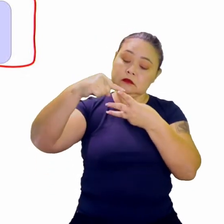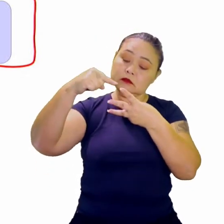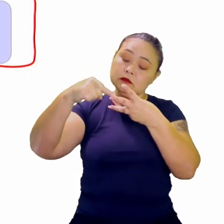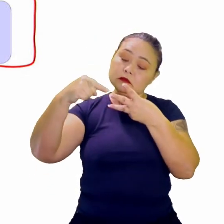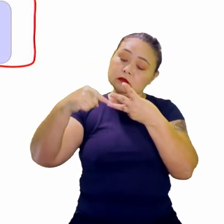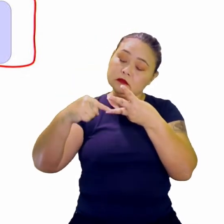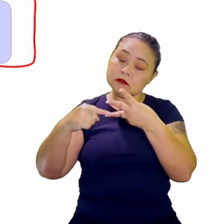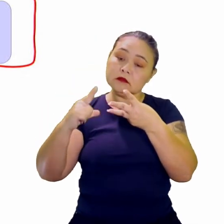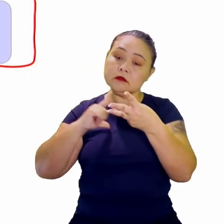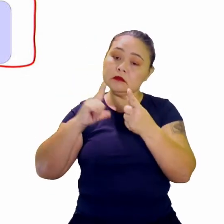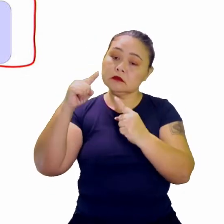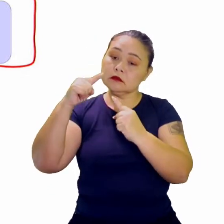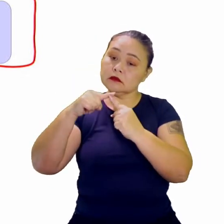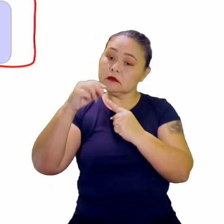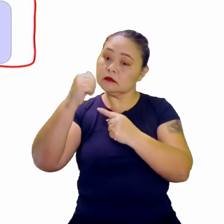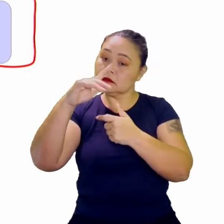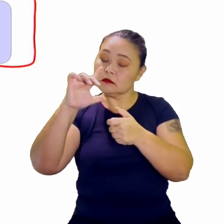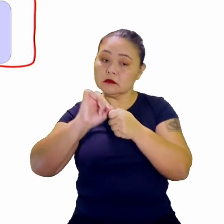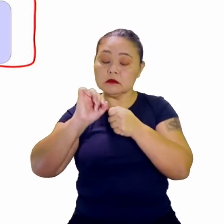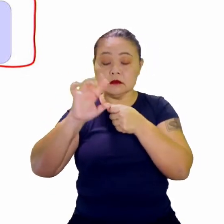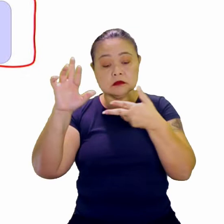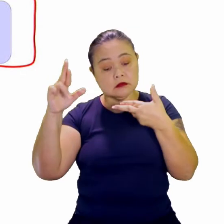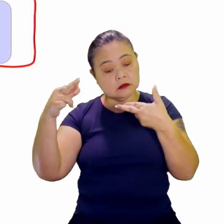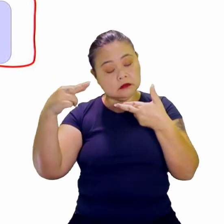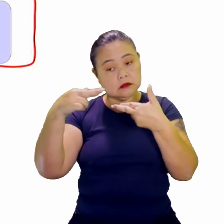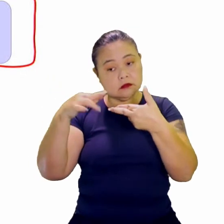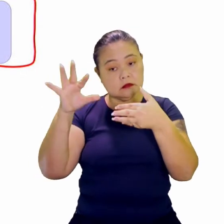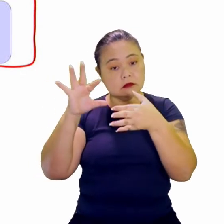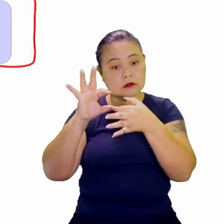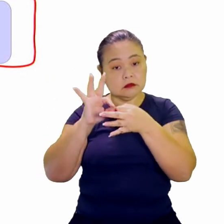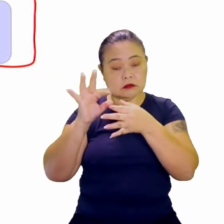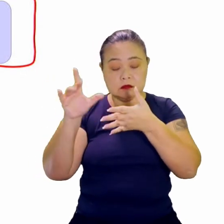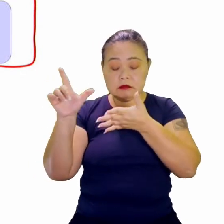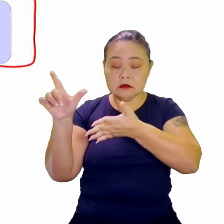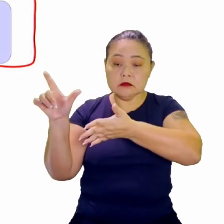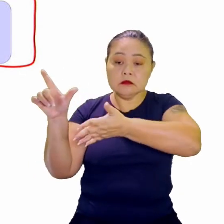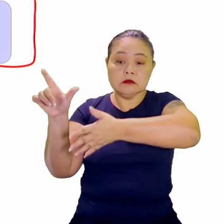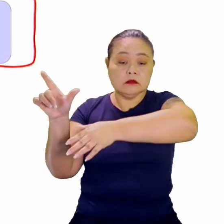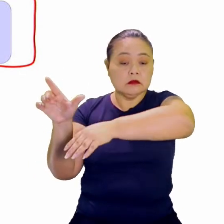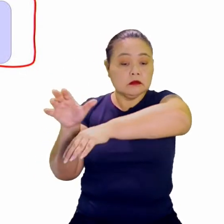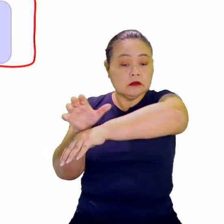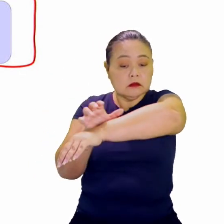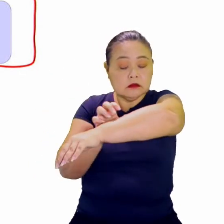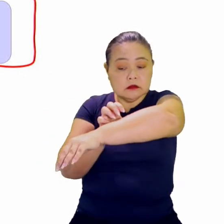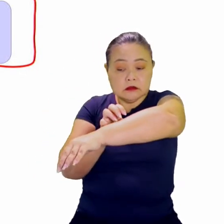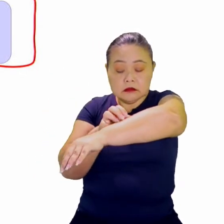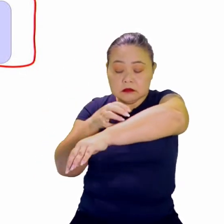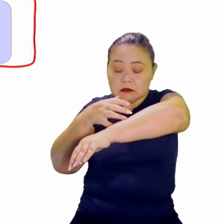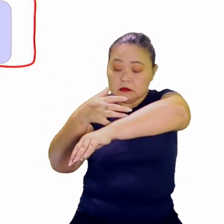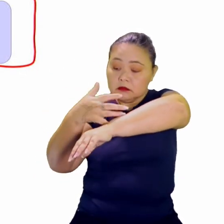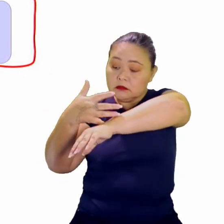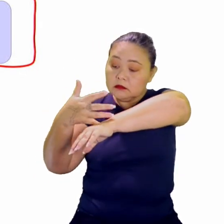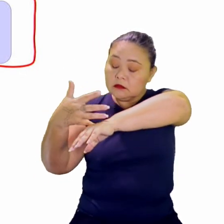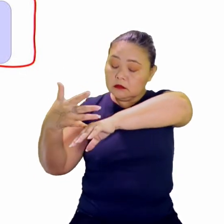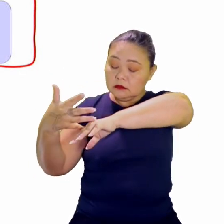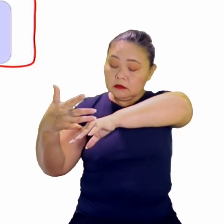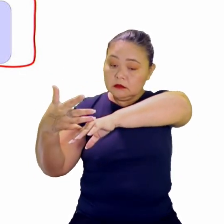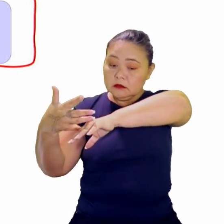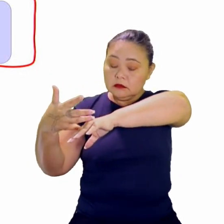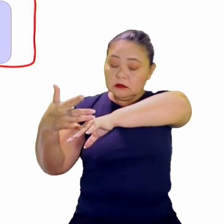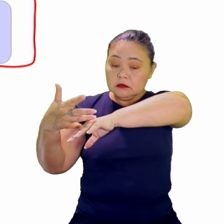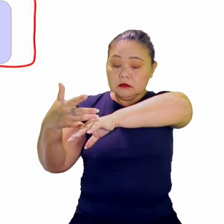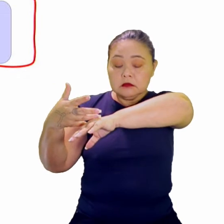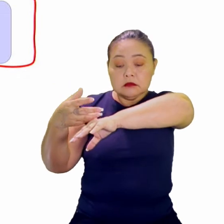ação. Essas ações vão estar associadas com o encurtamento, o alongamento e